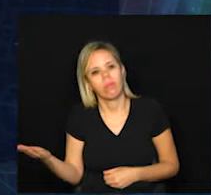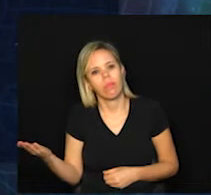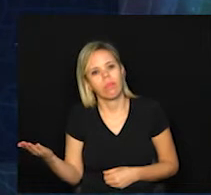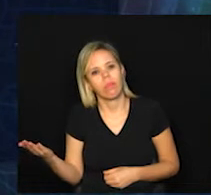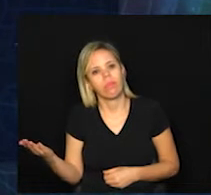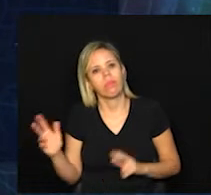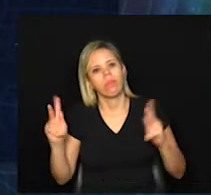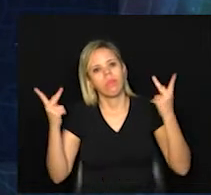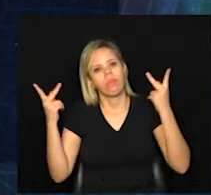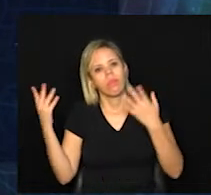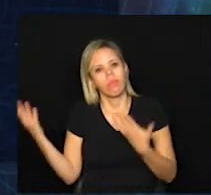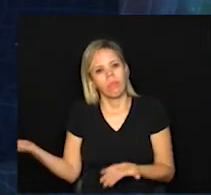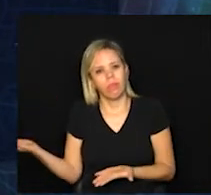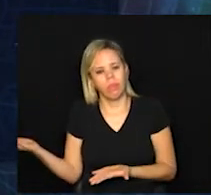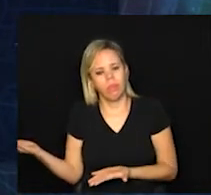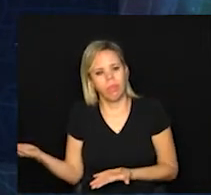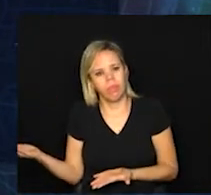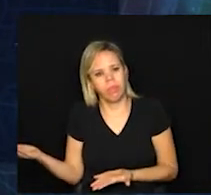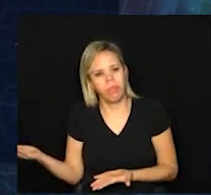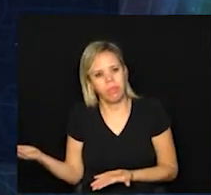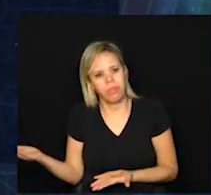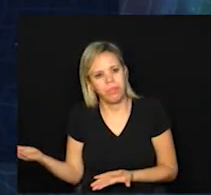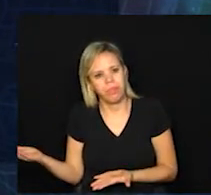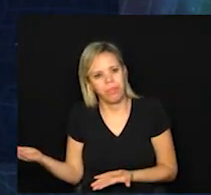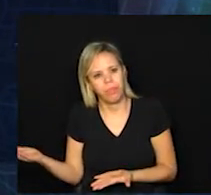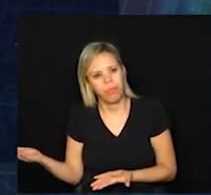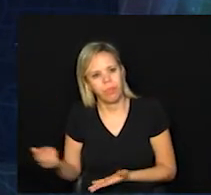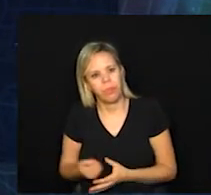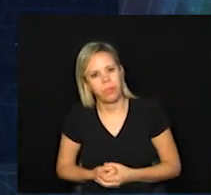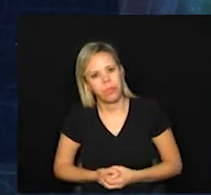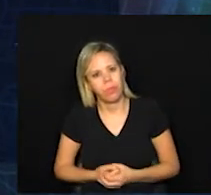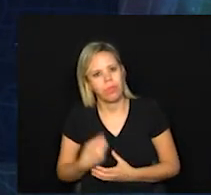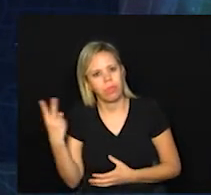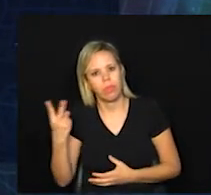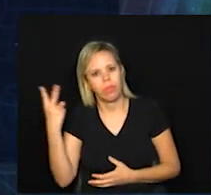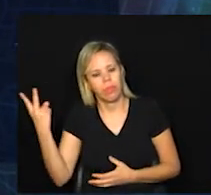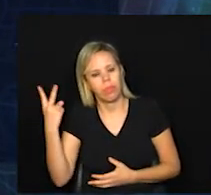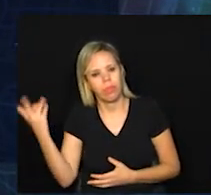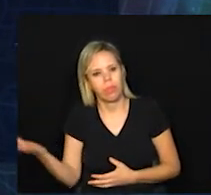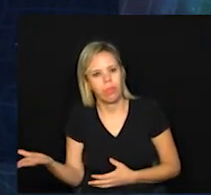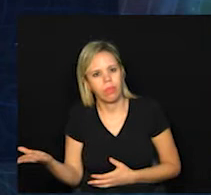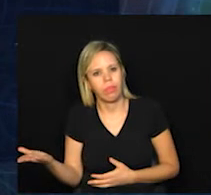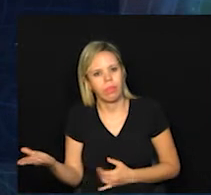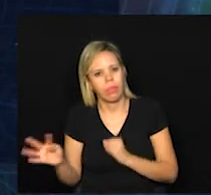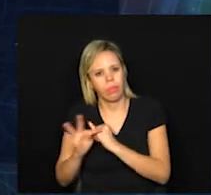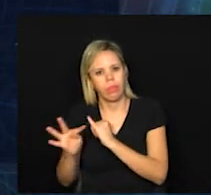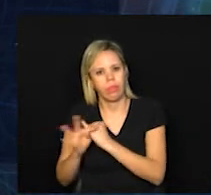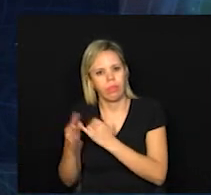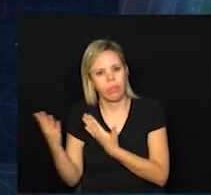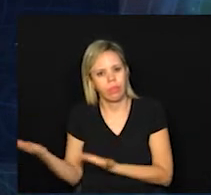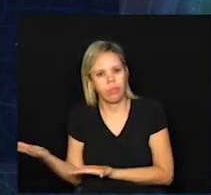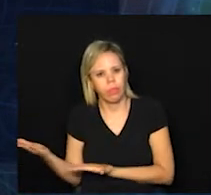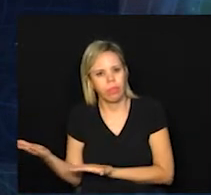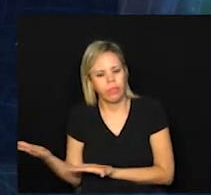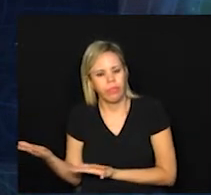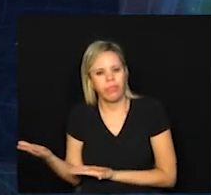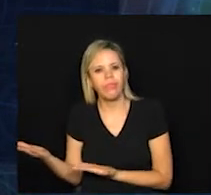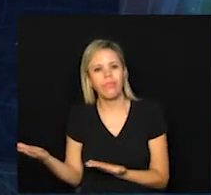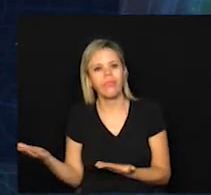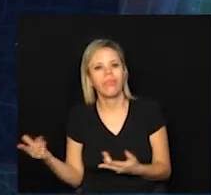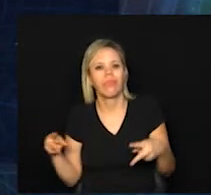501, Hortolândia 496, Valinhos 279, Itatiba